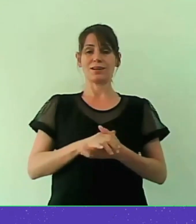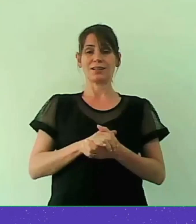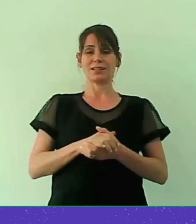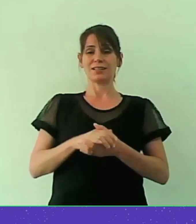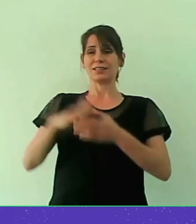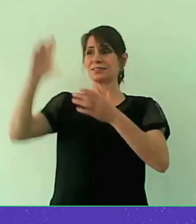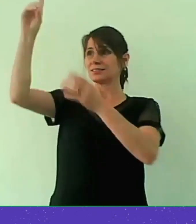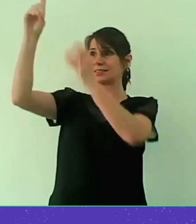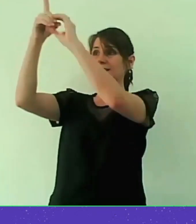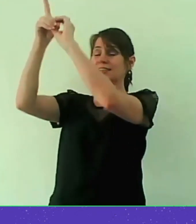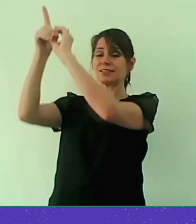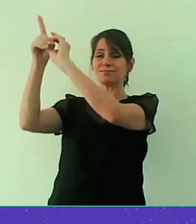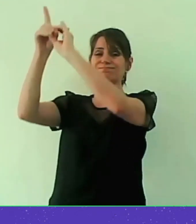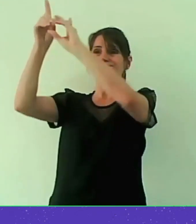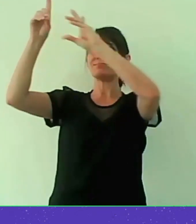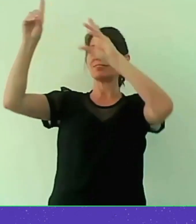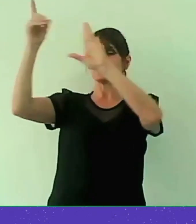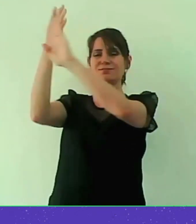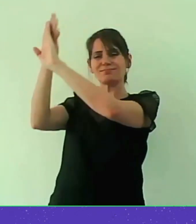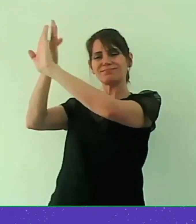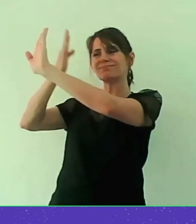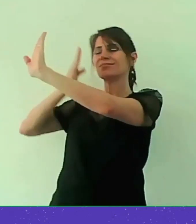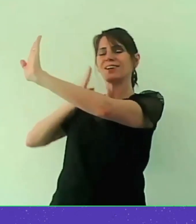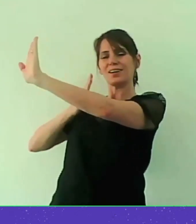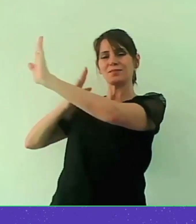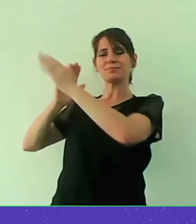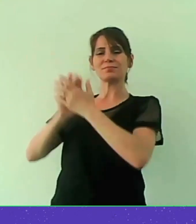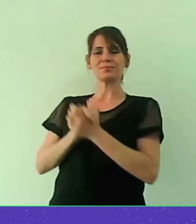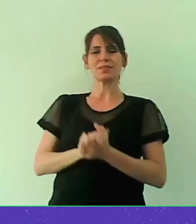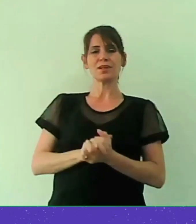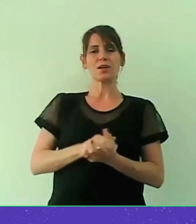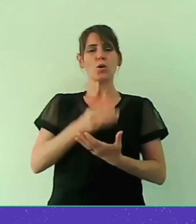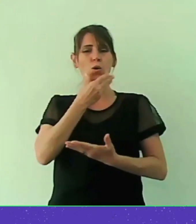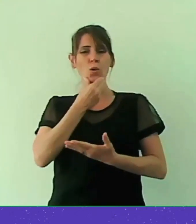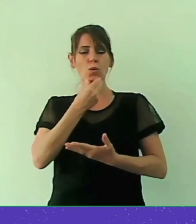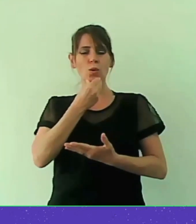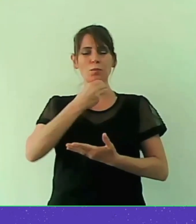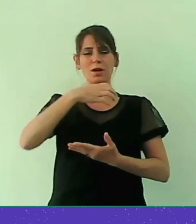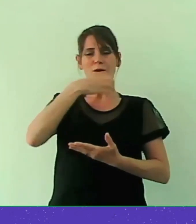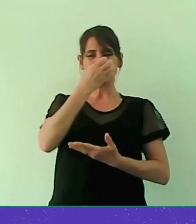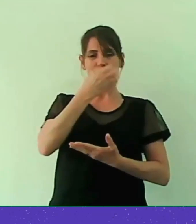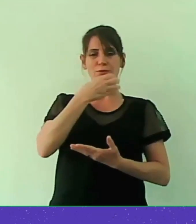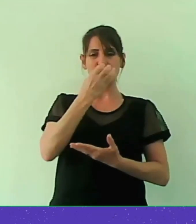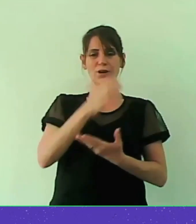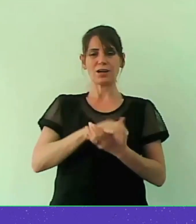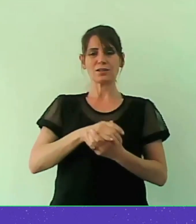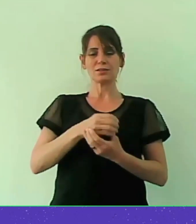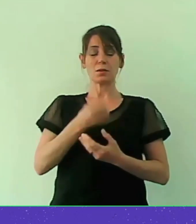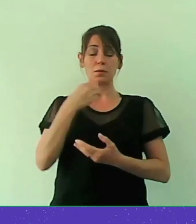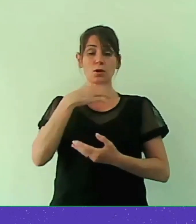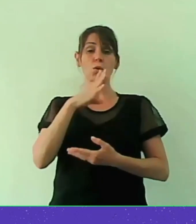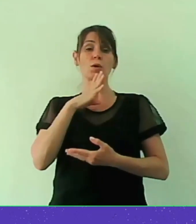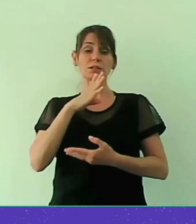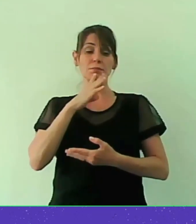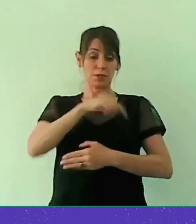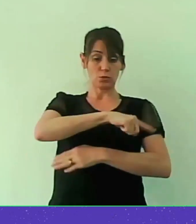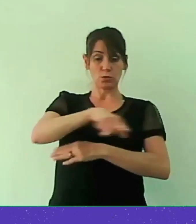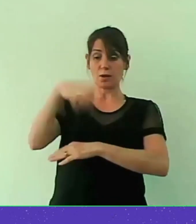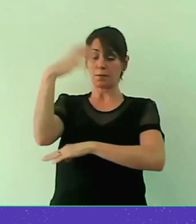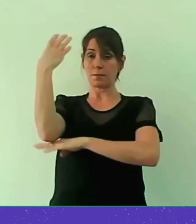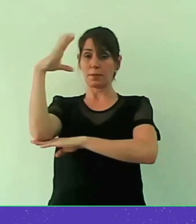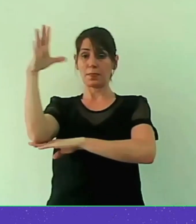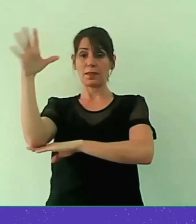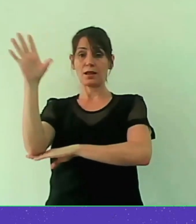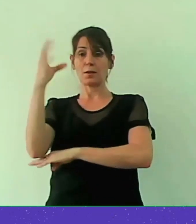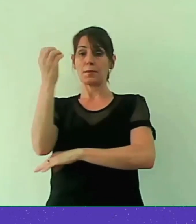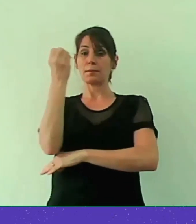Deus. O homem comeu do fruto da árvore do conhecimento do bem e do mal, achando